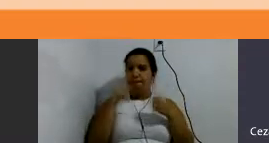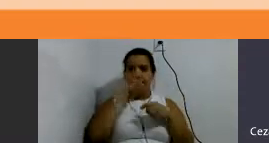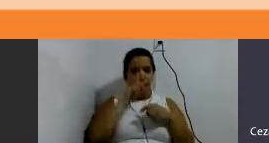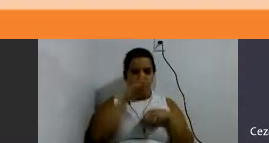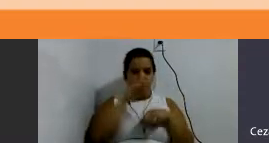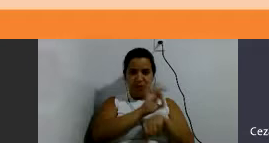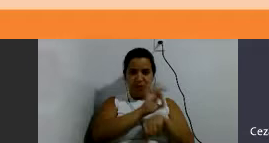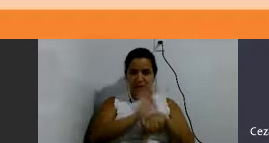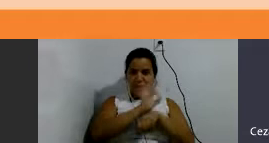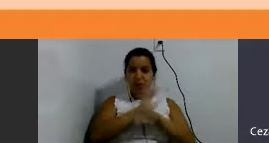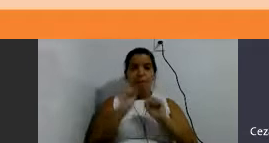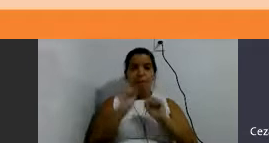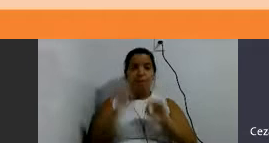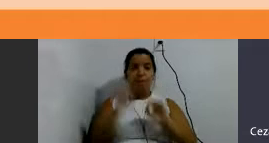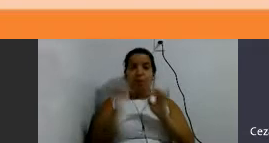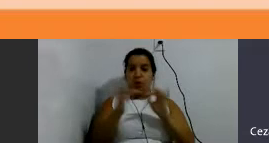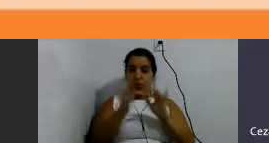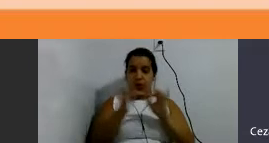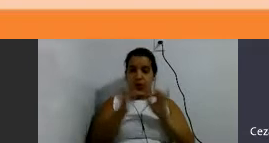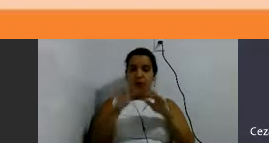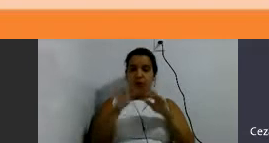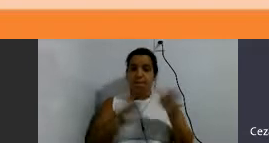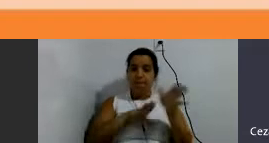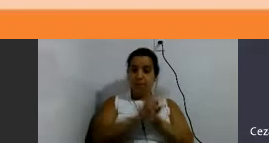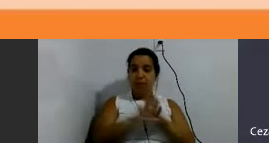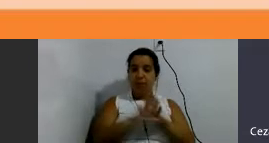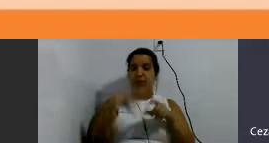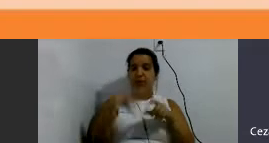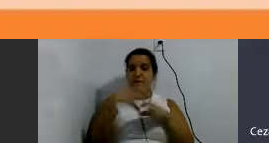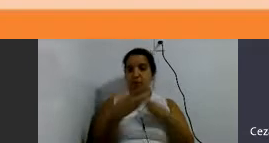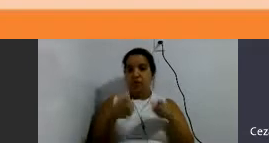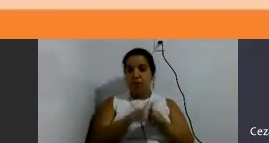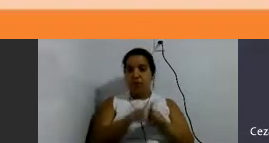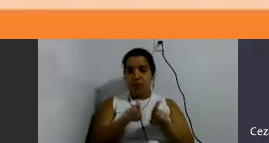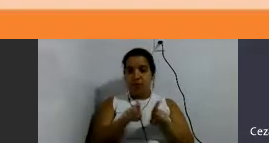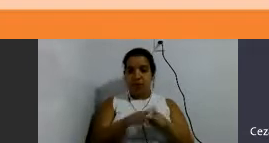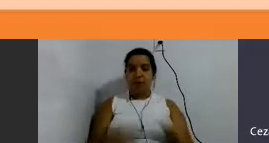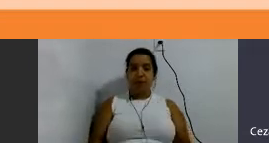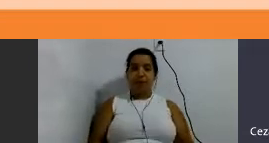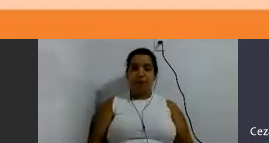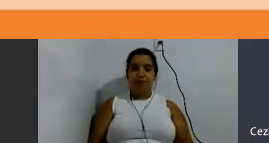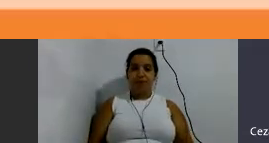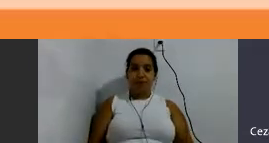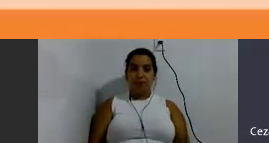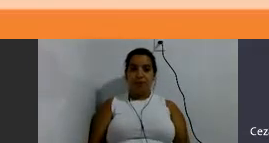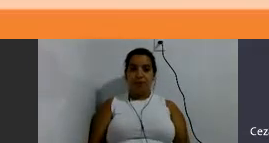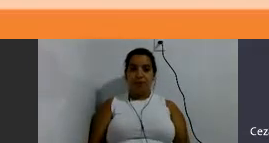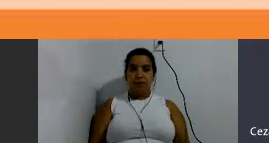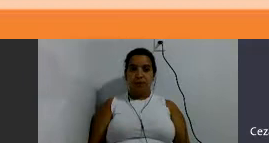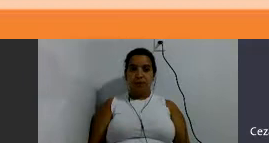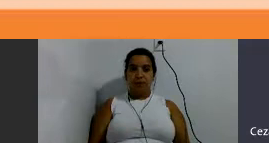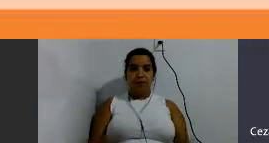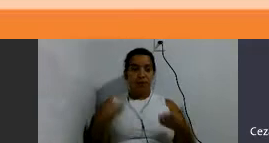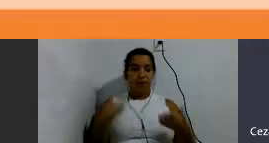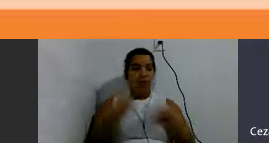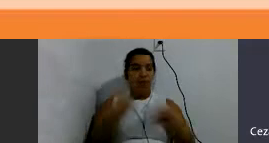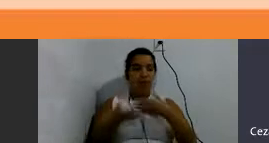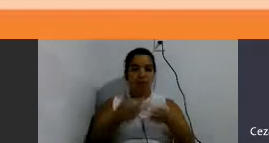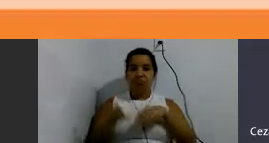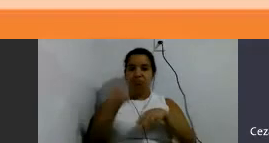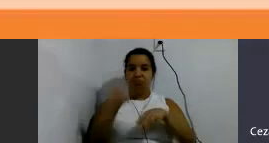célula pode contaminar com bactéria, com fungo. Então, assim, qualquer exame, né, que a gente